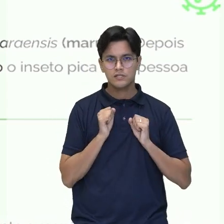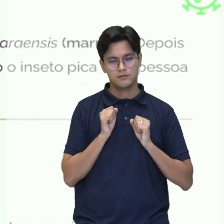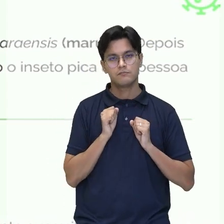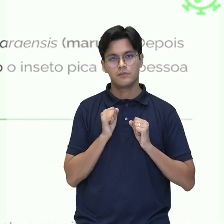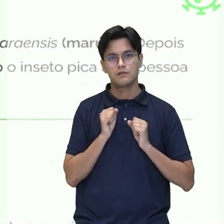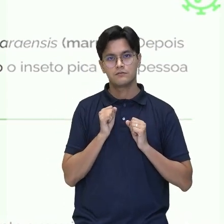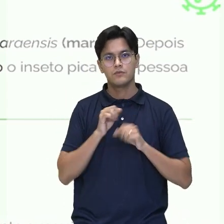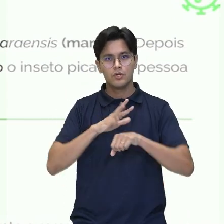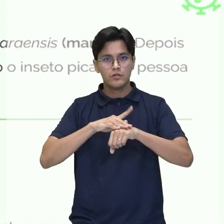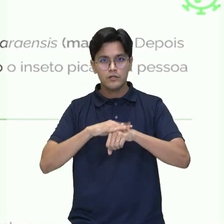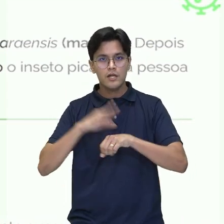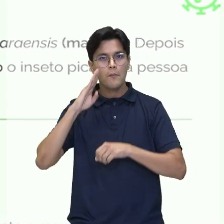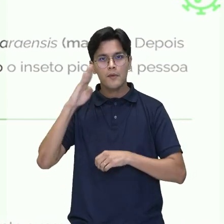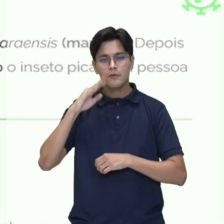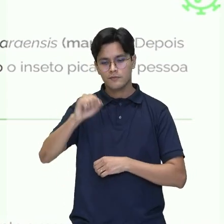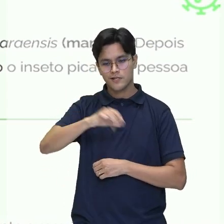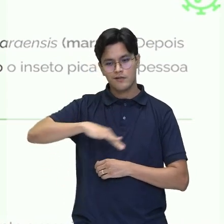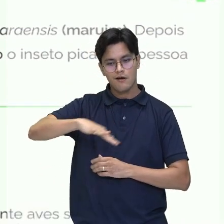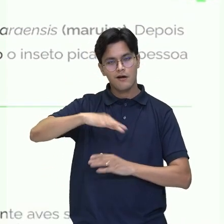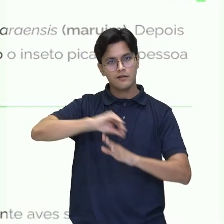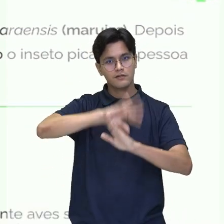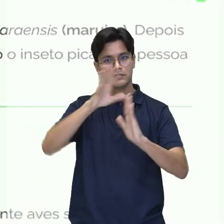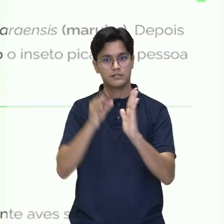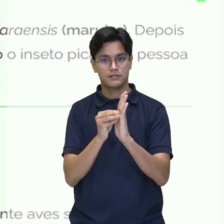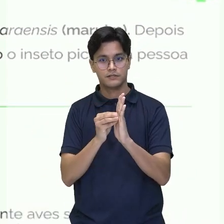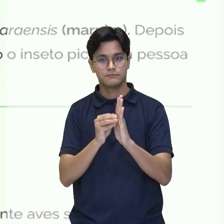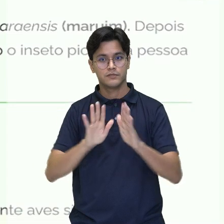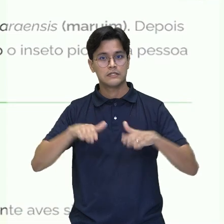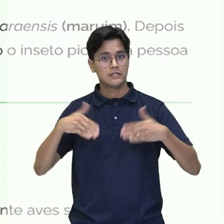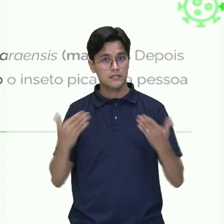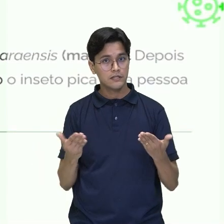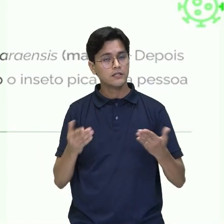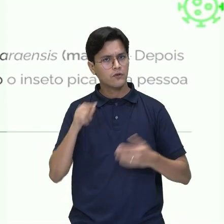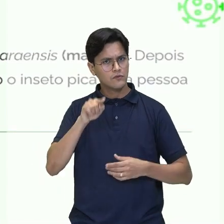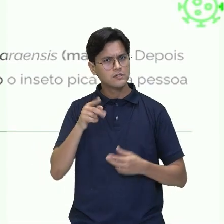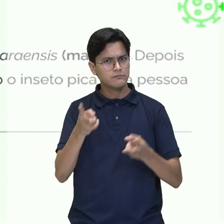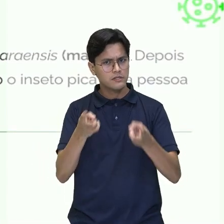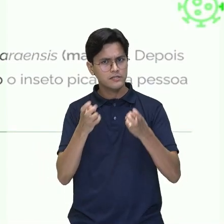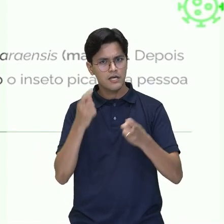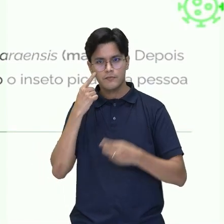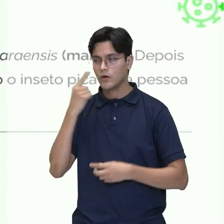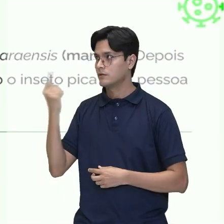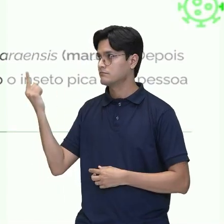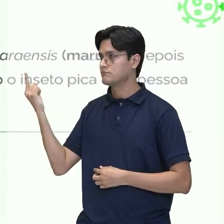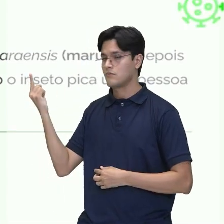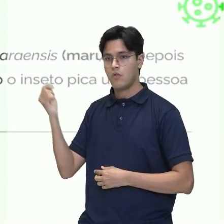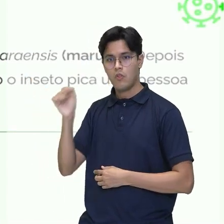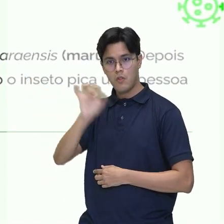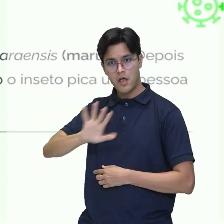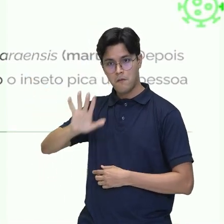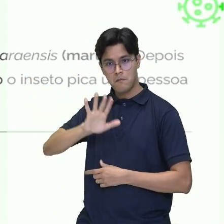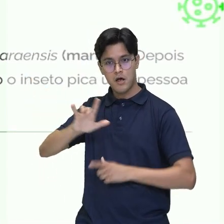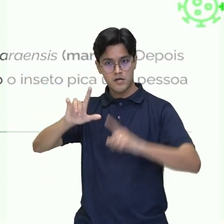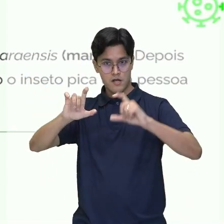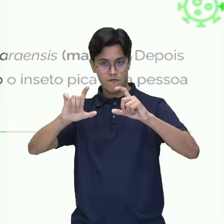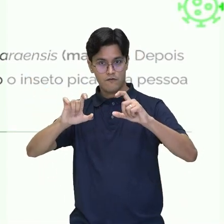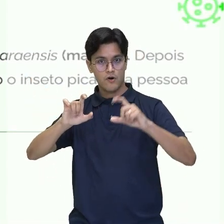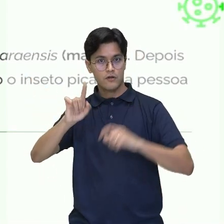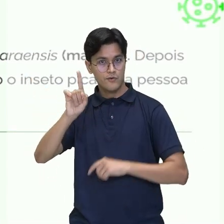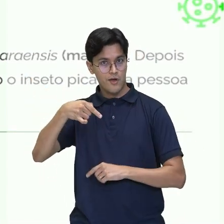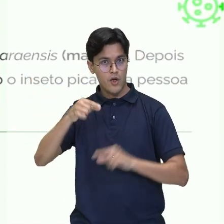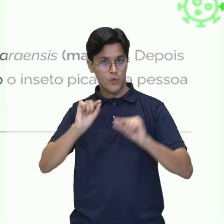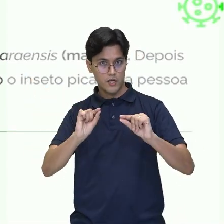região amazônica. Então, você percebe aí, olha, que esse mosquito que você está vendo na imagem, ele é um mosquito